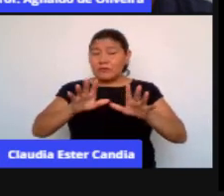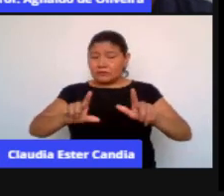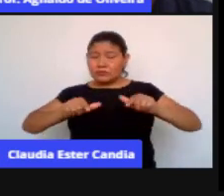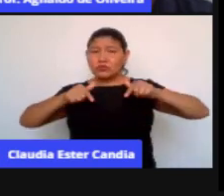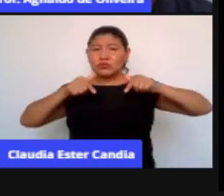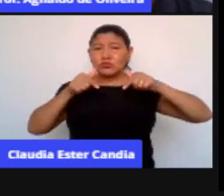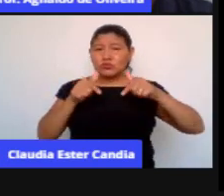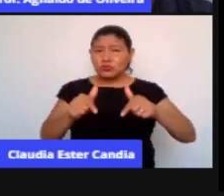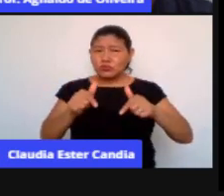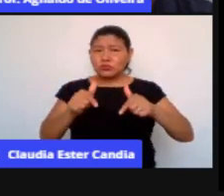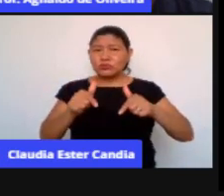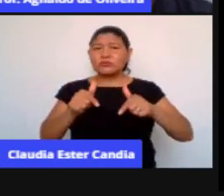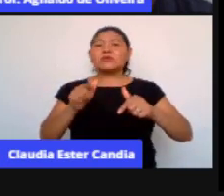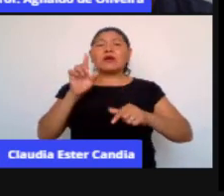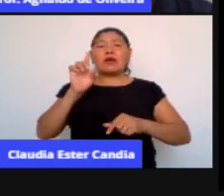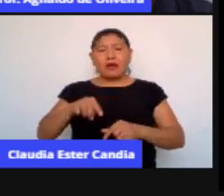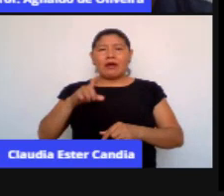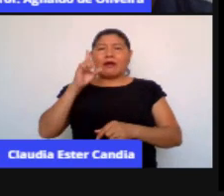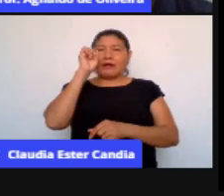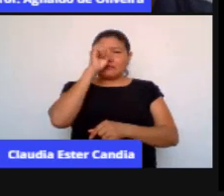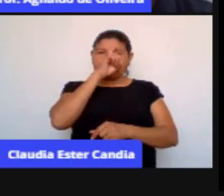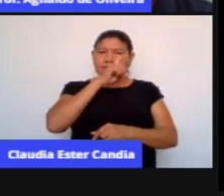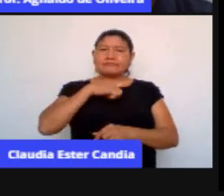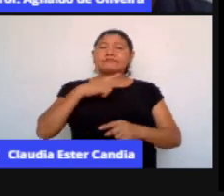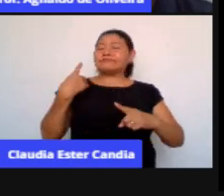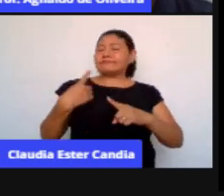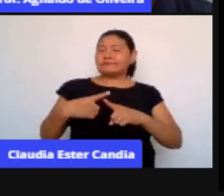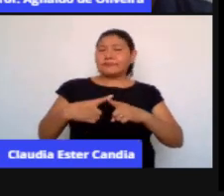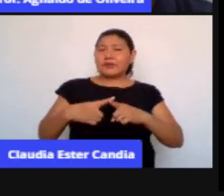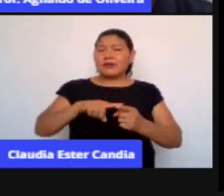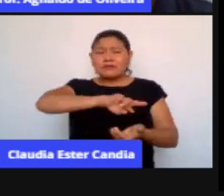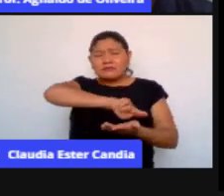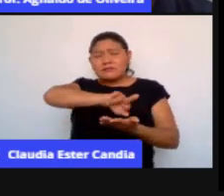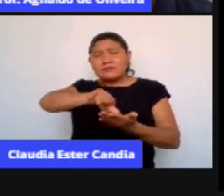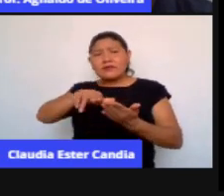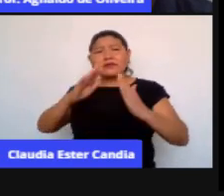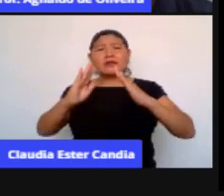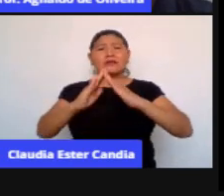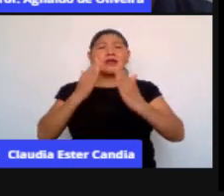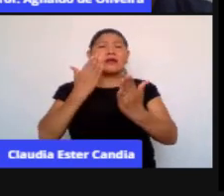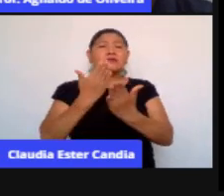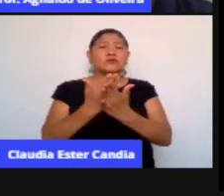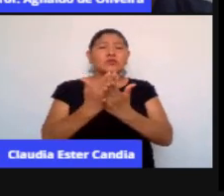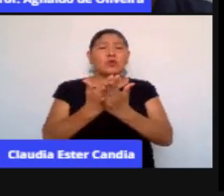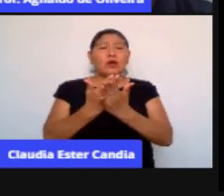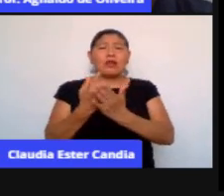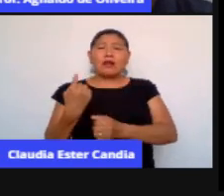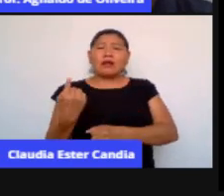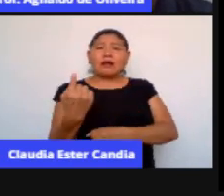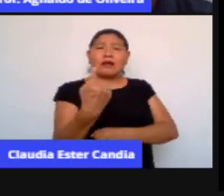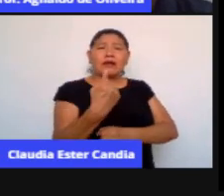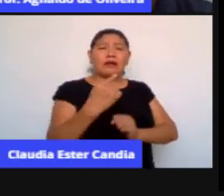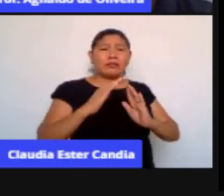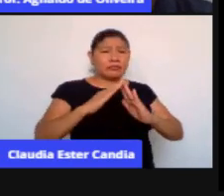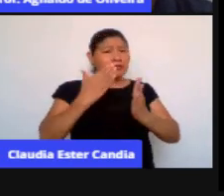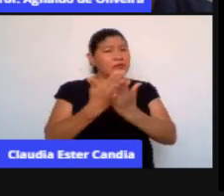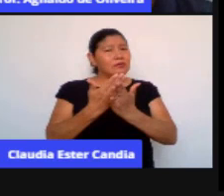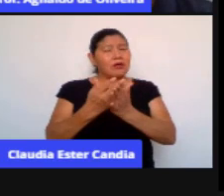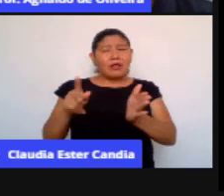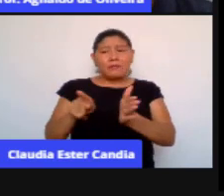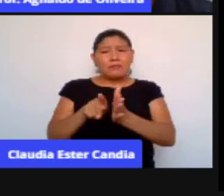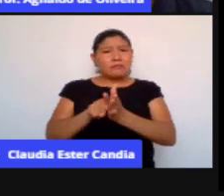muito grande, a gente tem muitas escolas, e cada escola vai ter sua particularidade, Então, indo